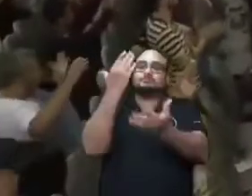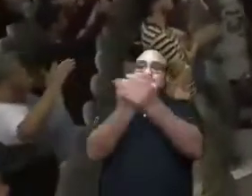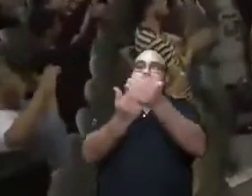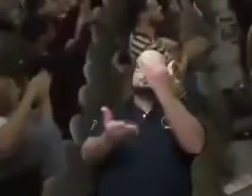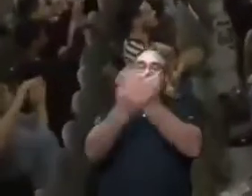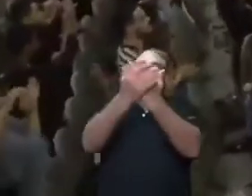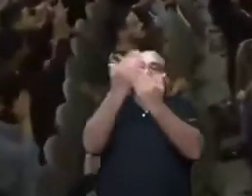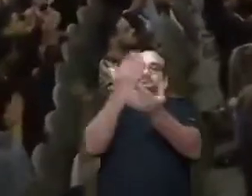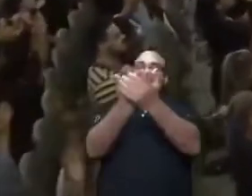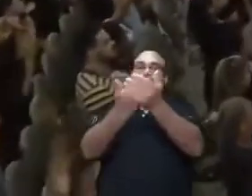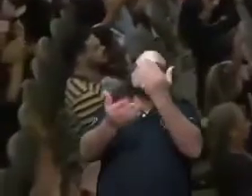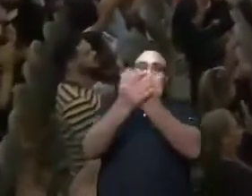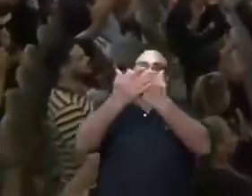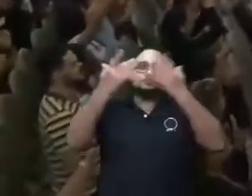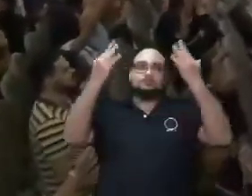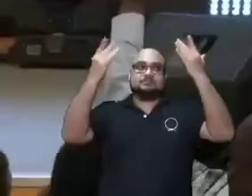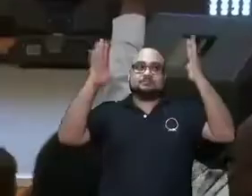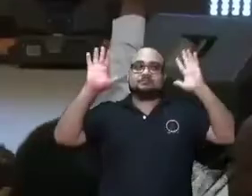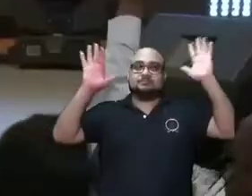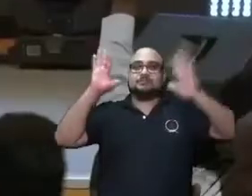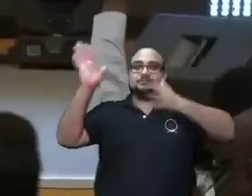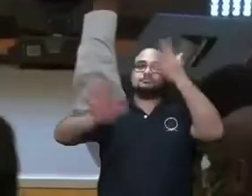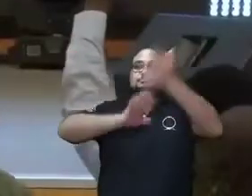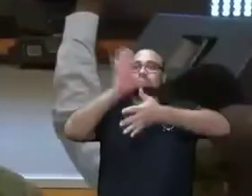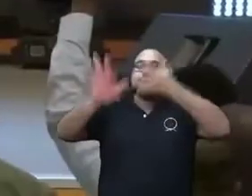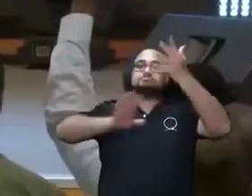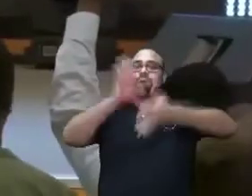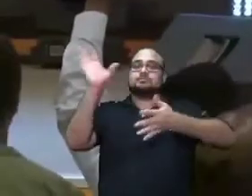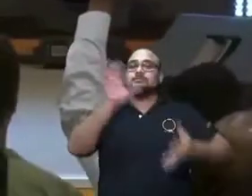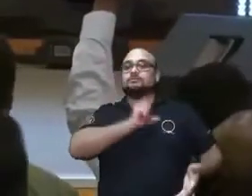Ah, abre a tua boca e dá um glória a Deus.